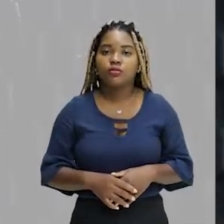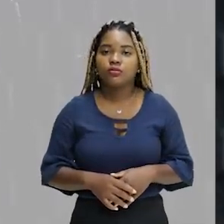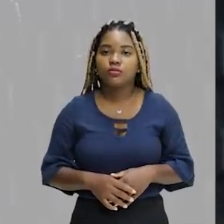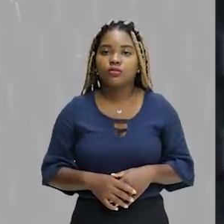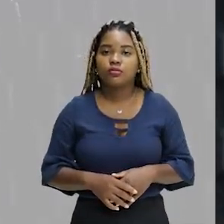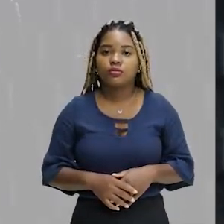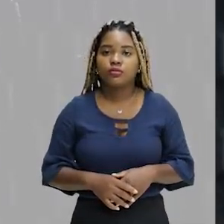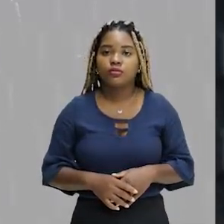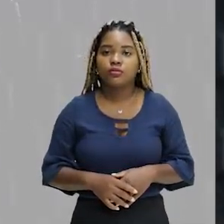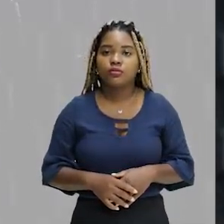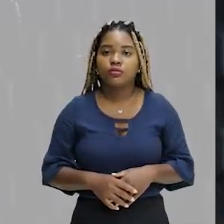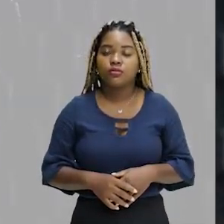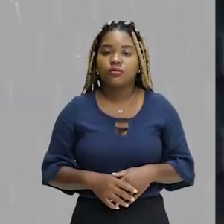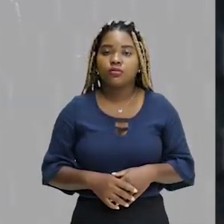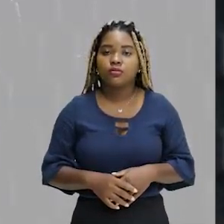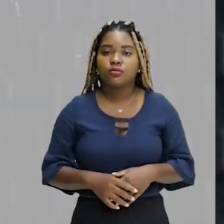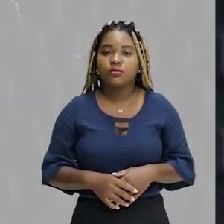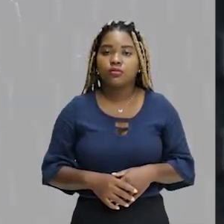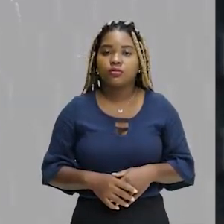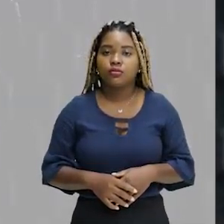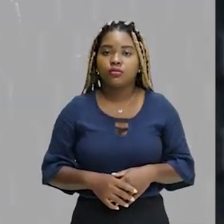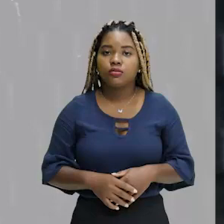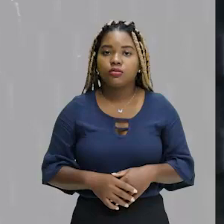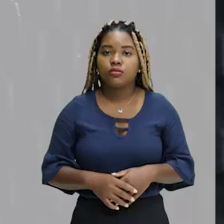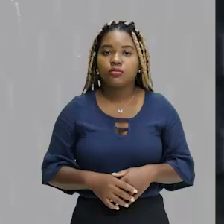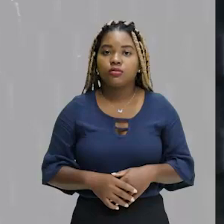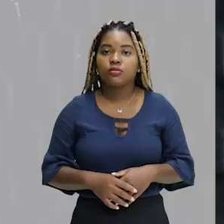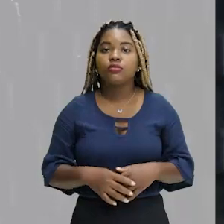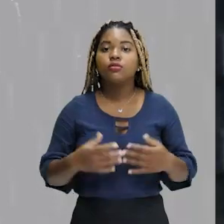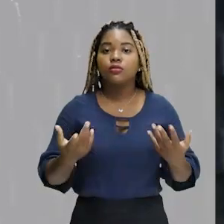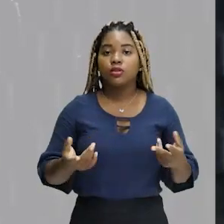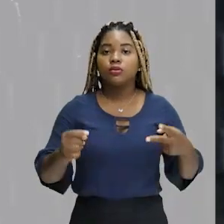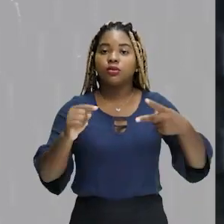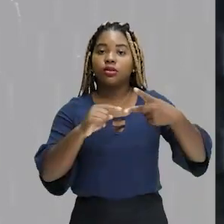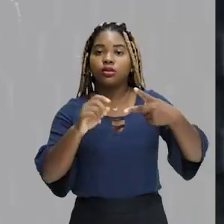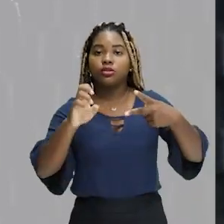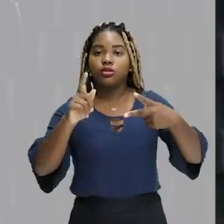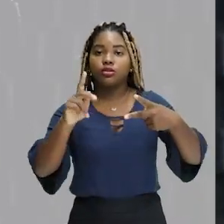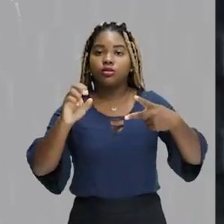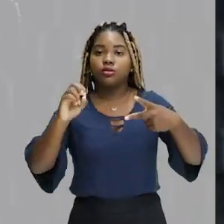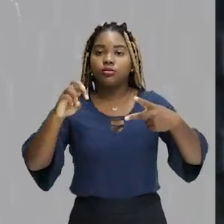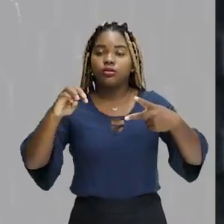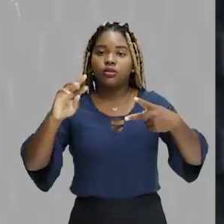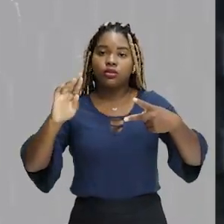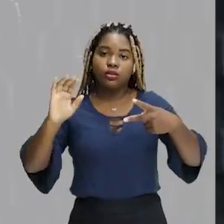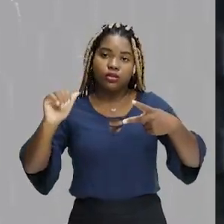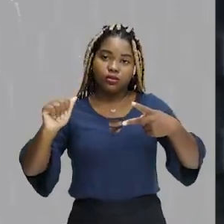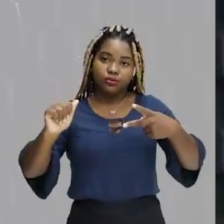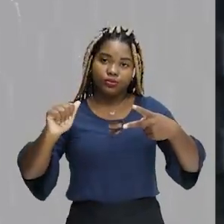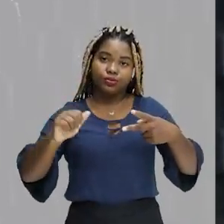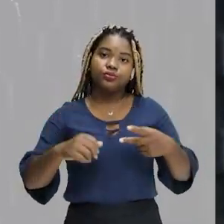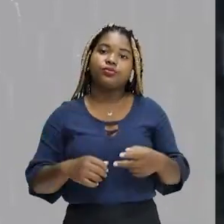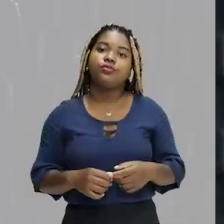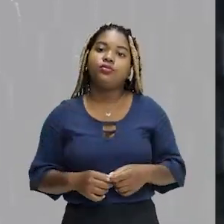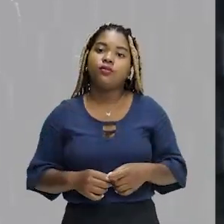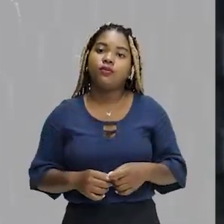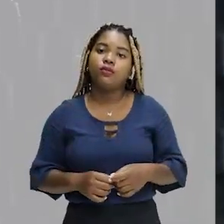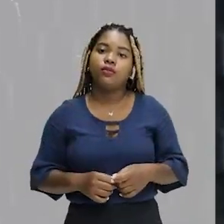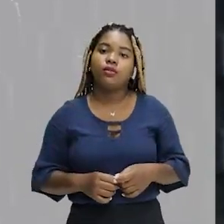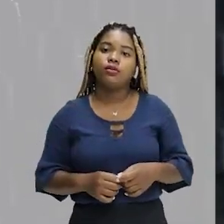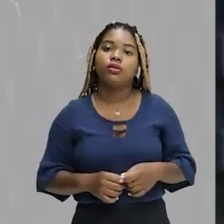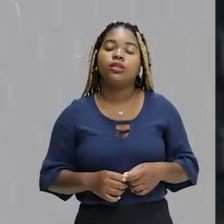uma ligação dupla ou um ciclo. Essa é a isomeria geométrica. E a outra isomeria é a